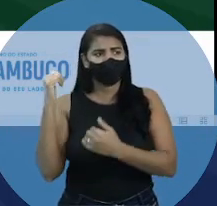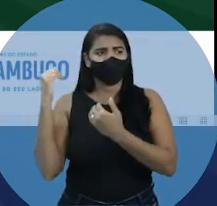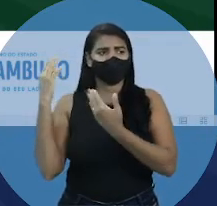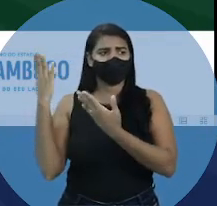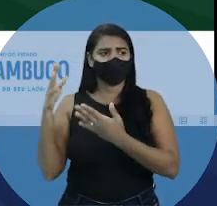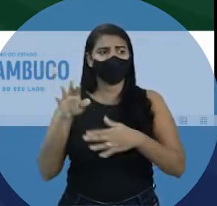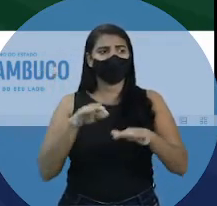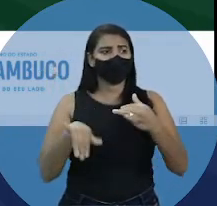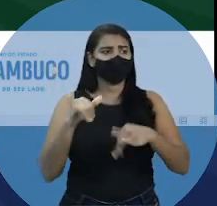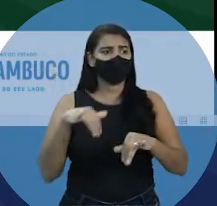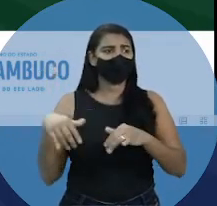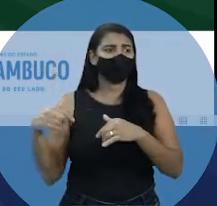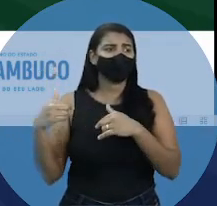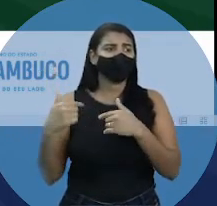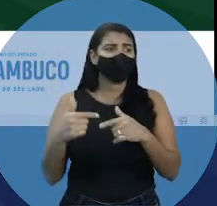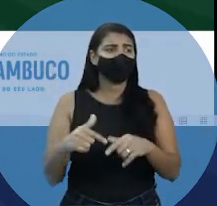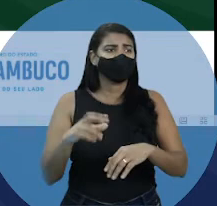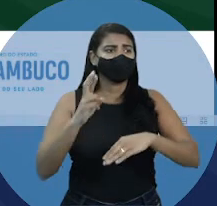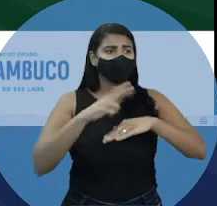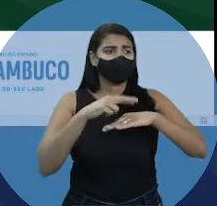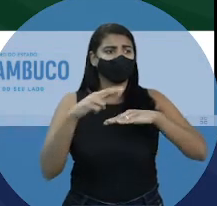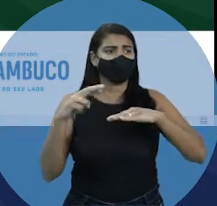Química trabalha com reações